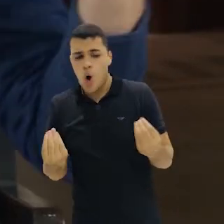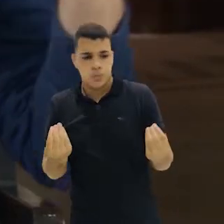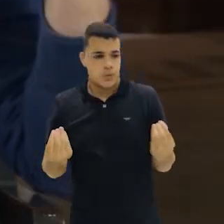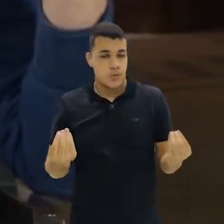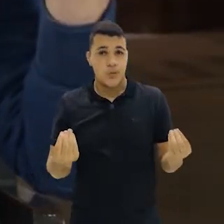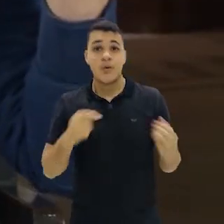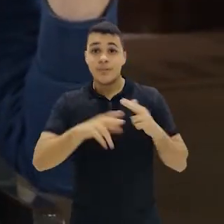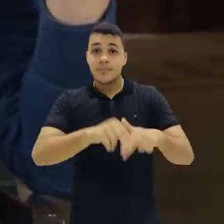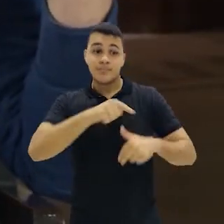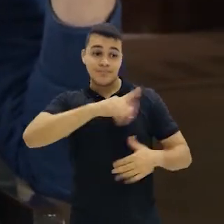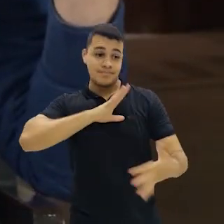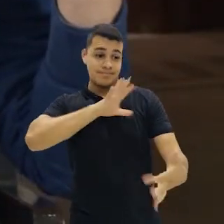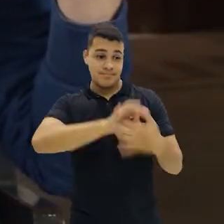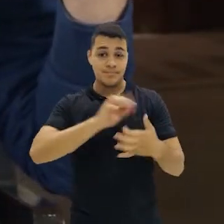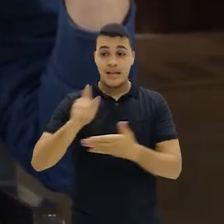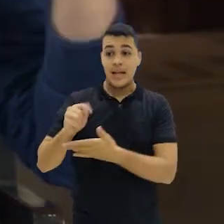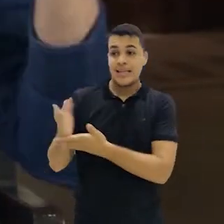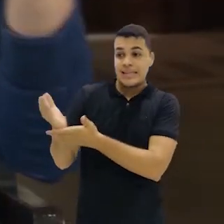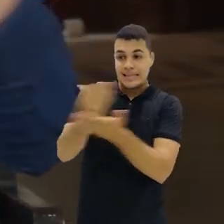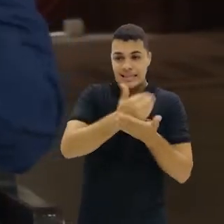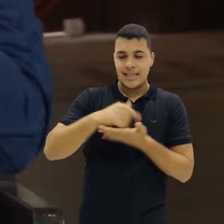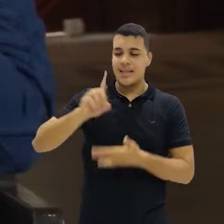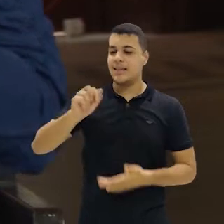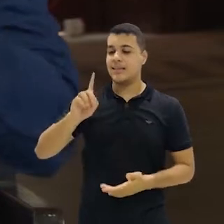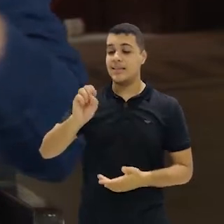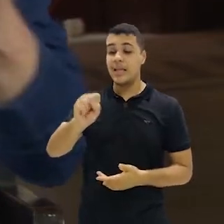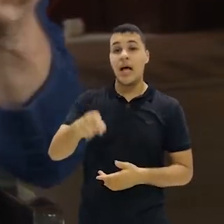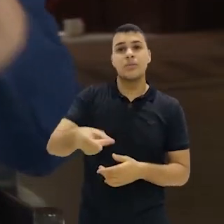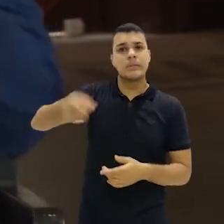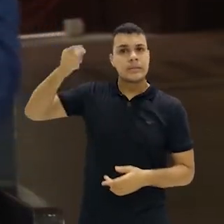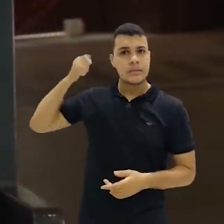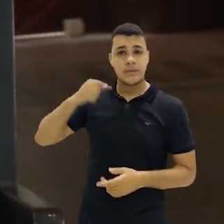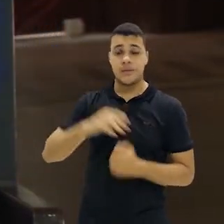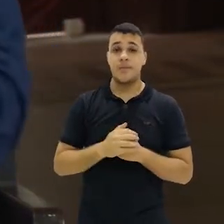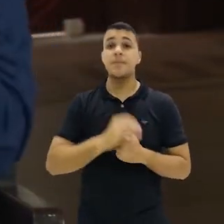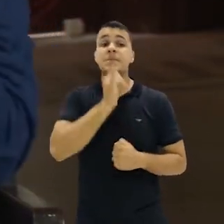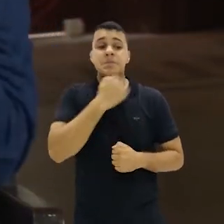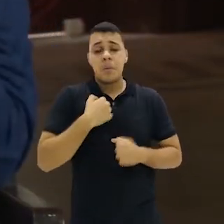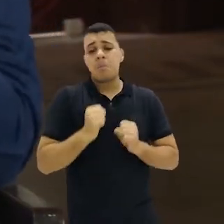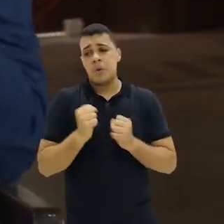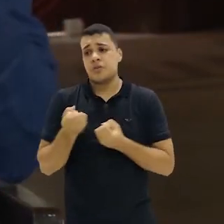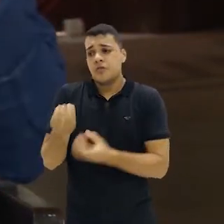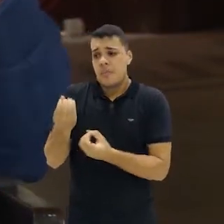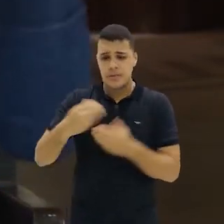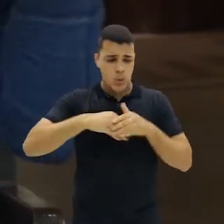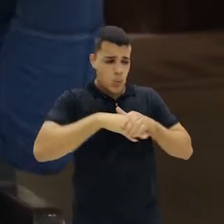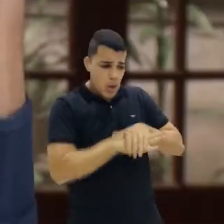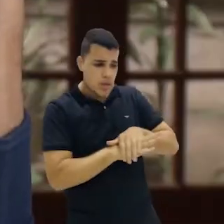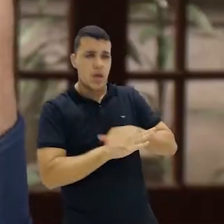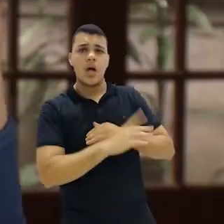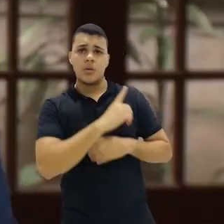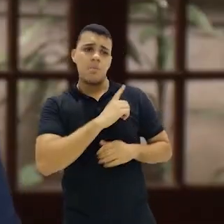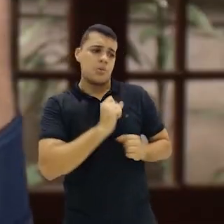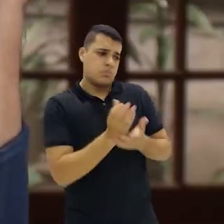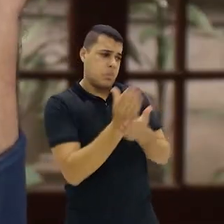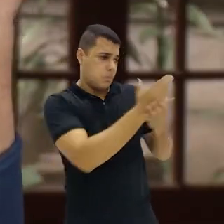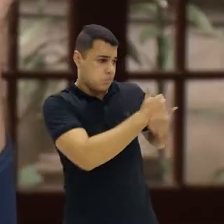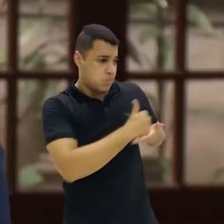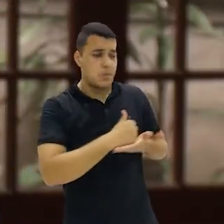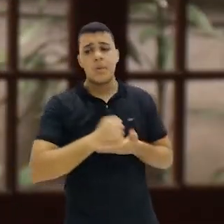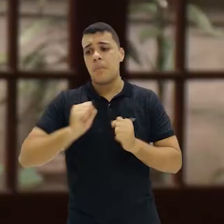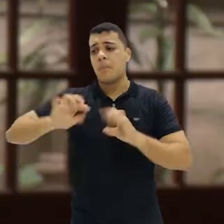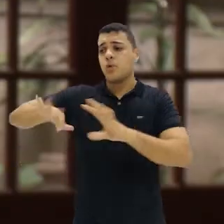posso ter registros, né, de um conjunto de trabalhadores ou de um conjunto de indivíduos e baseado em dados